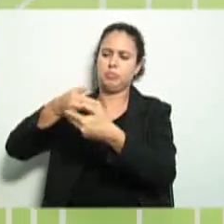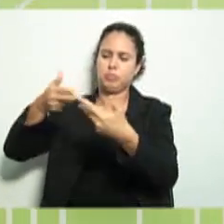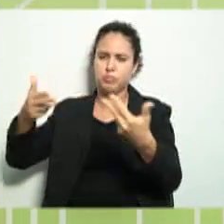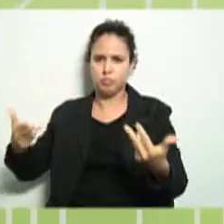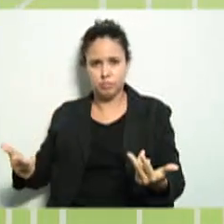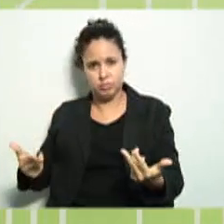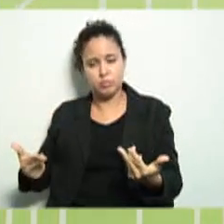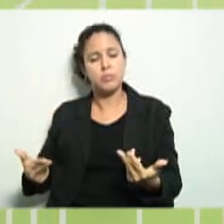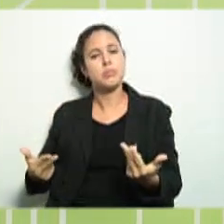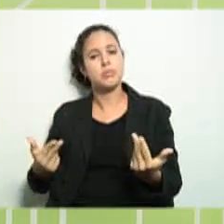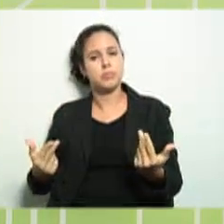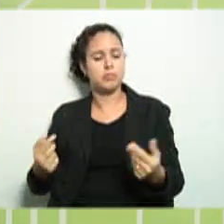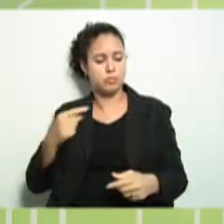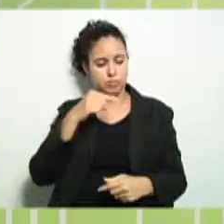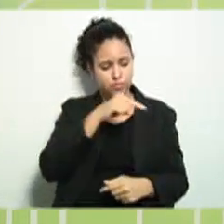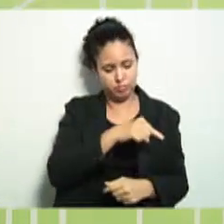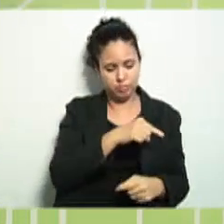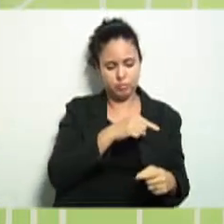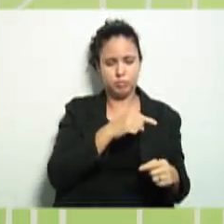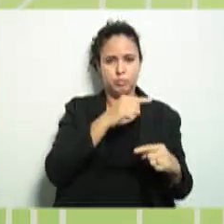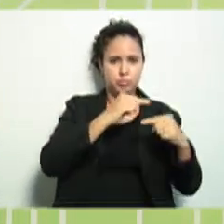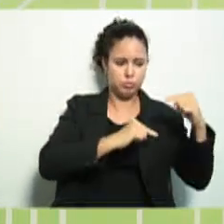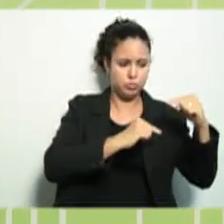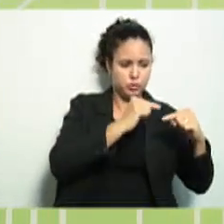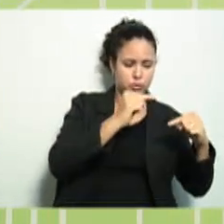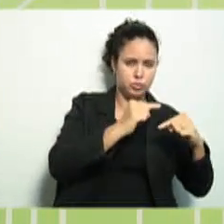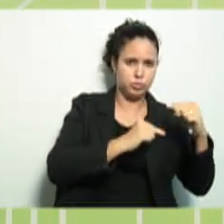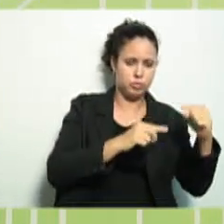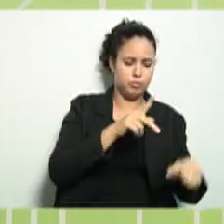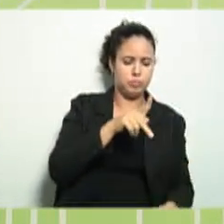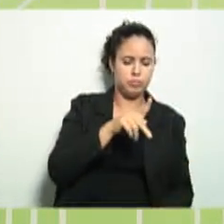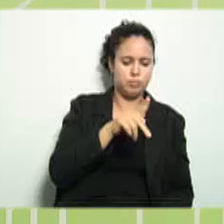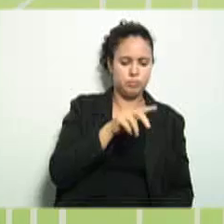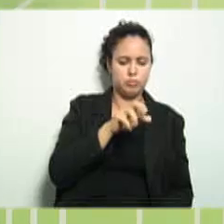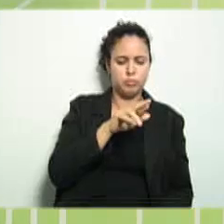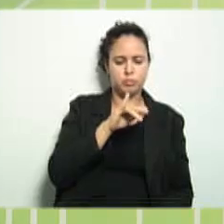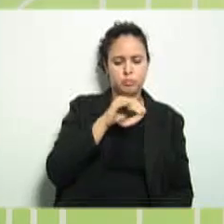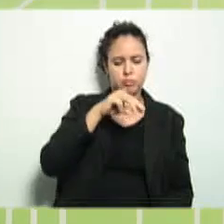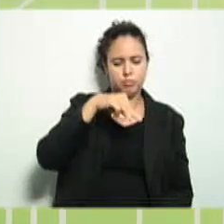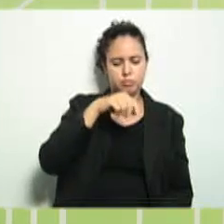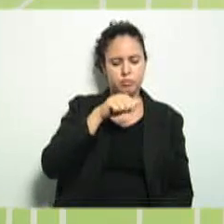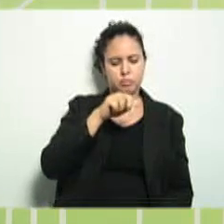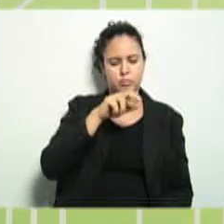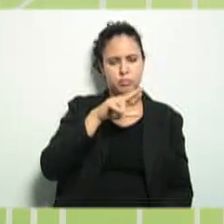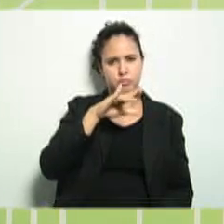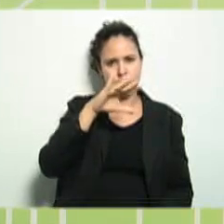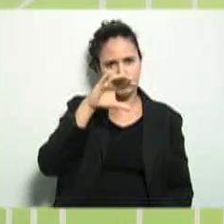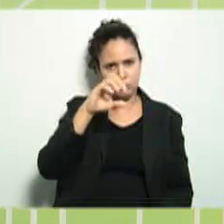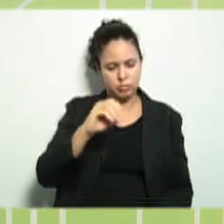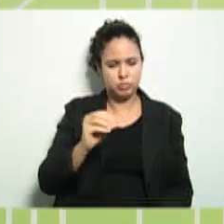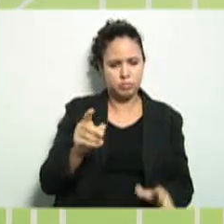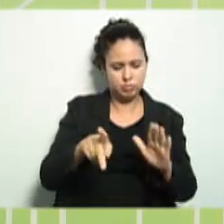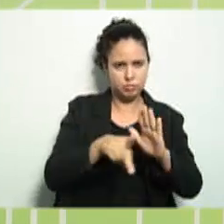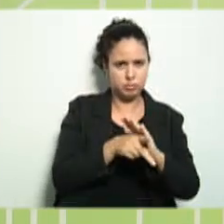para esse crescimento da indústria, que ela seja de preferência regional, que seja dentro do nosso estado, qual é a